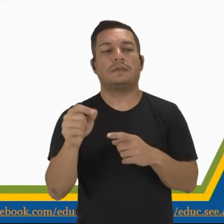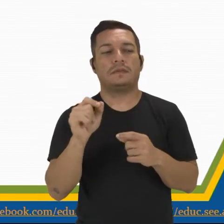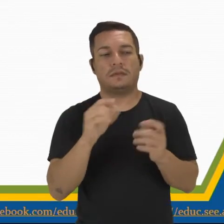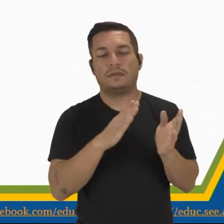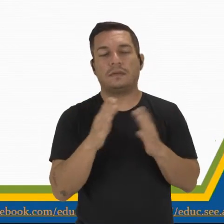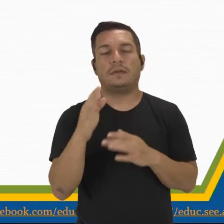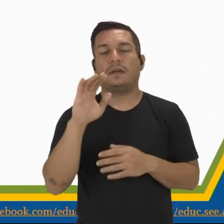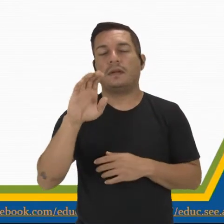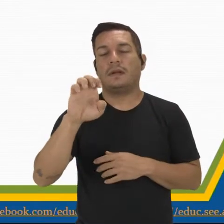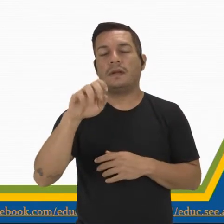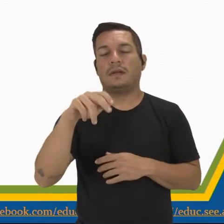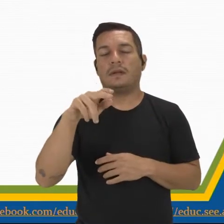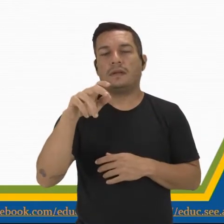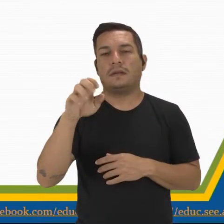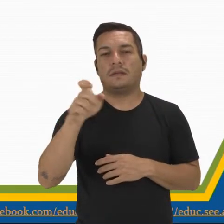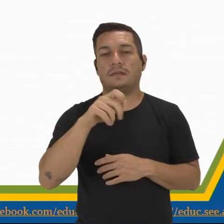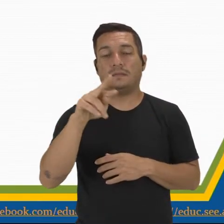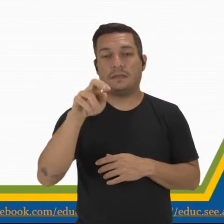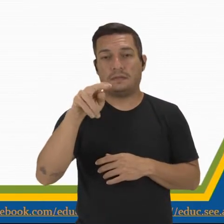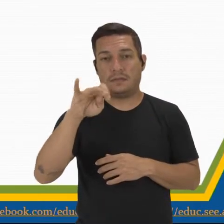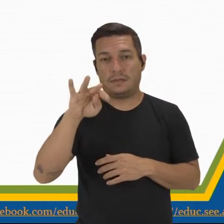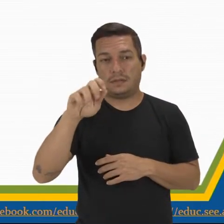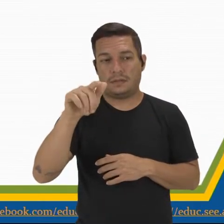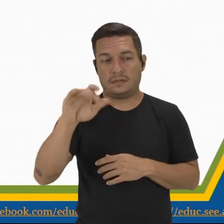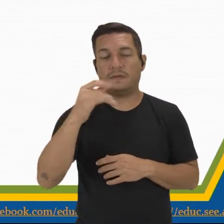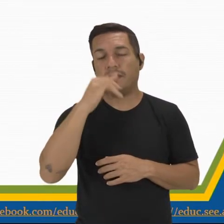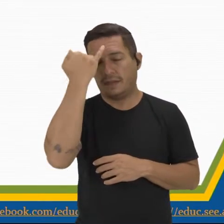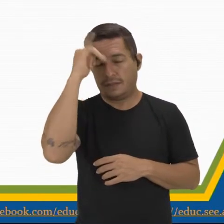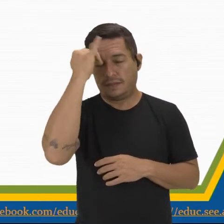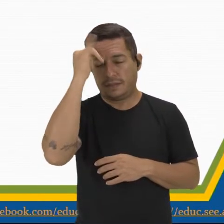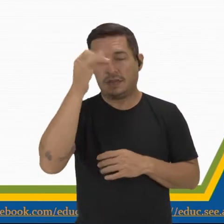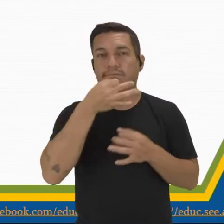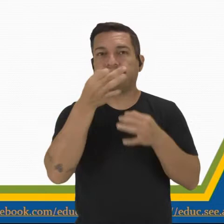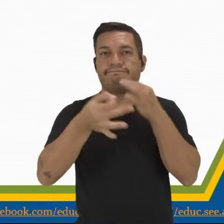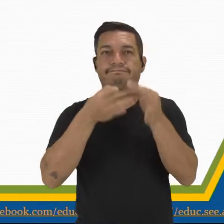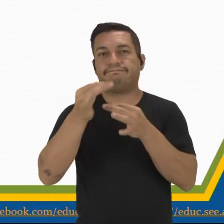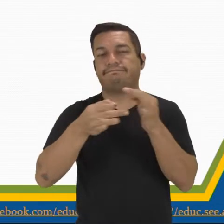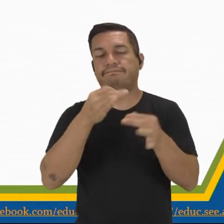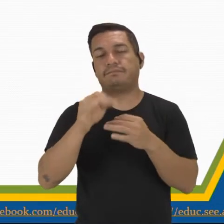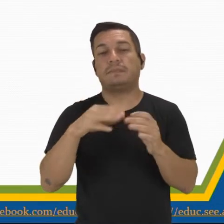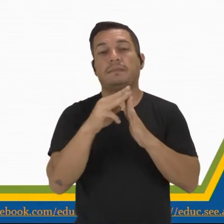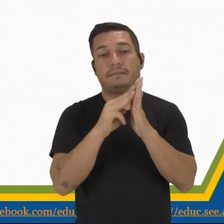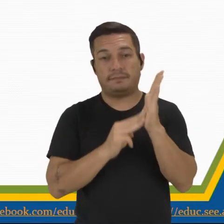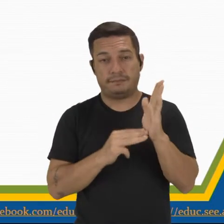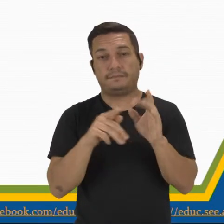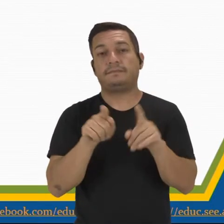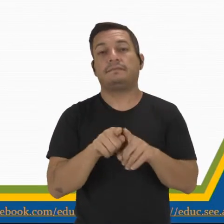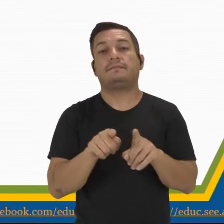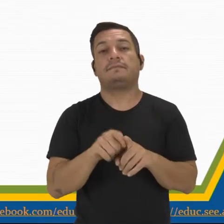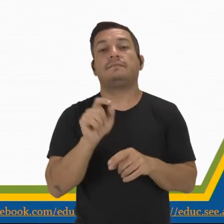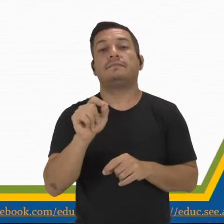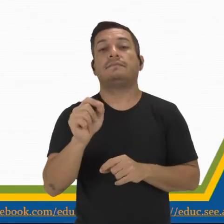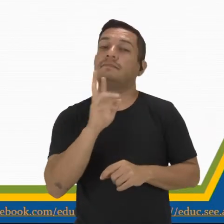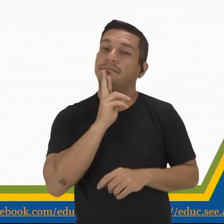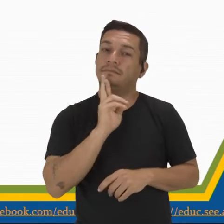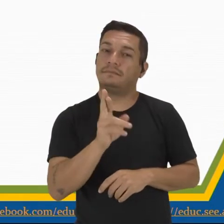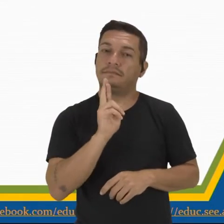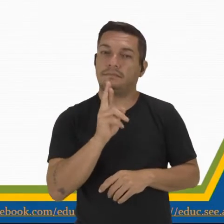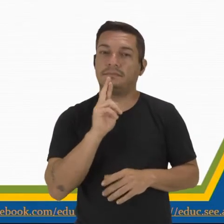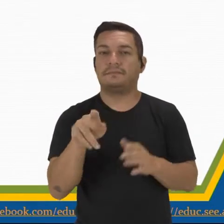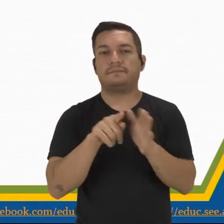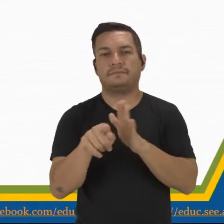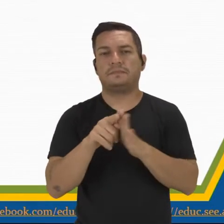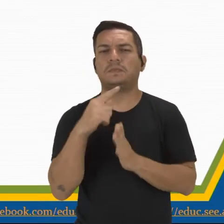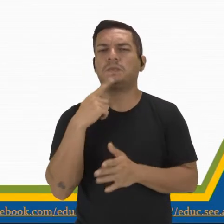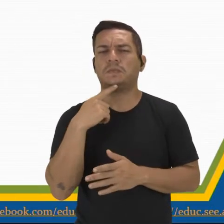porque é aí na experimentação que você vai criar, na verdade, sugestões, que você vai criar métodos para